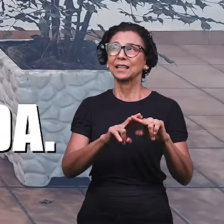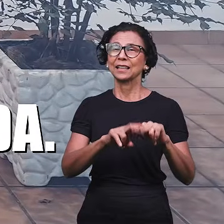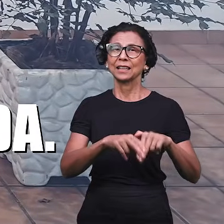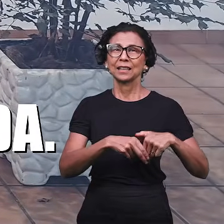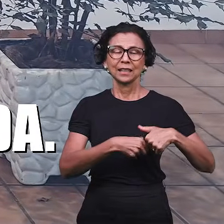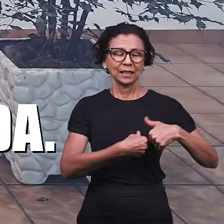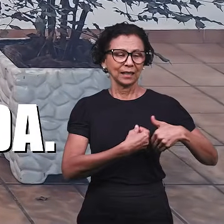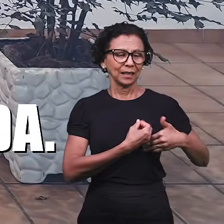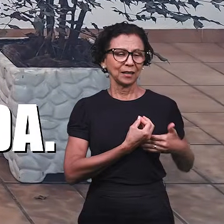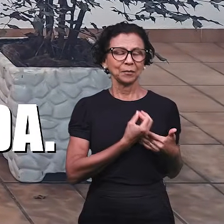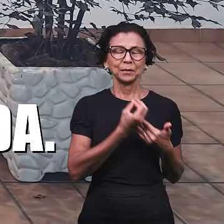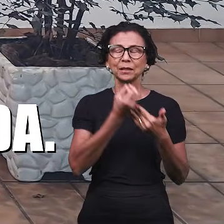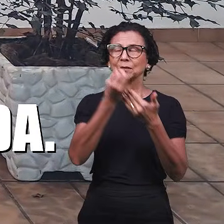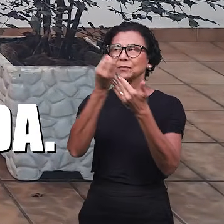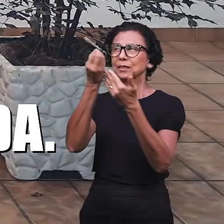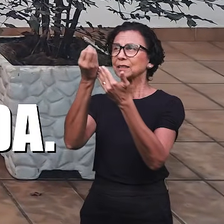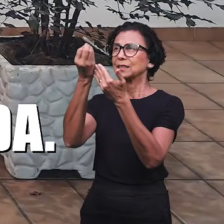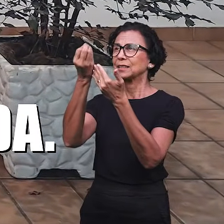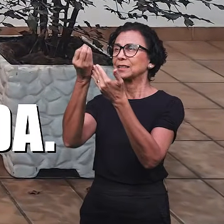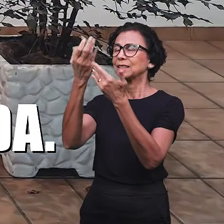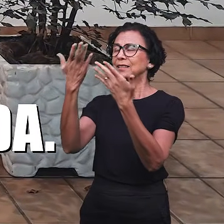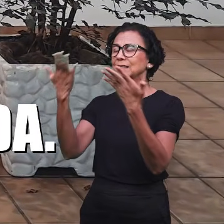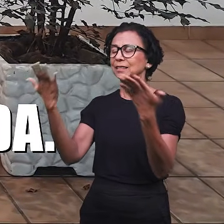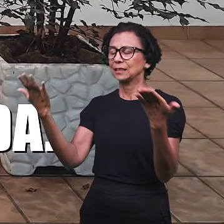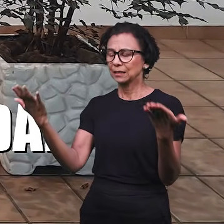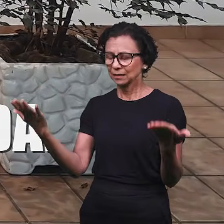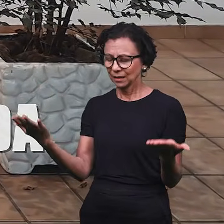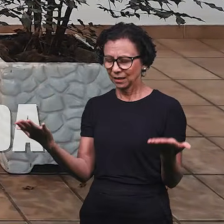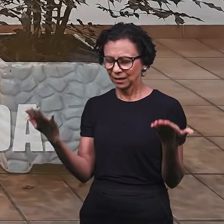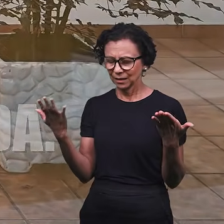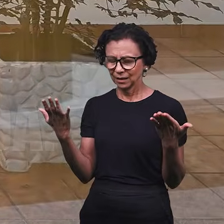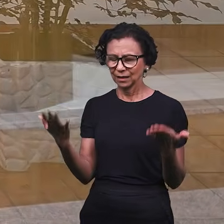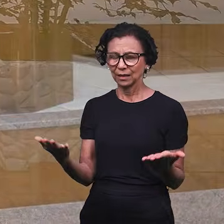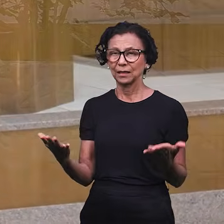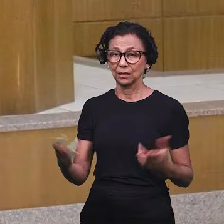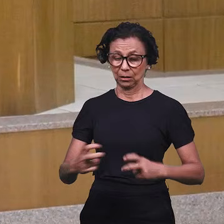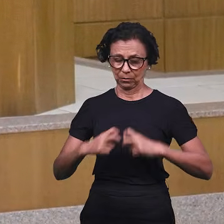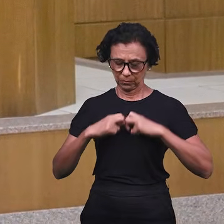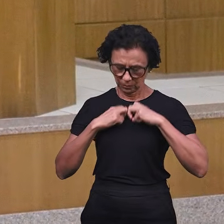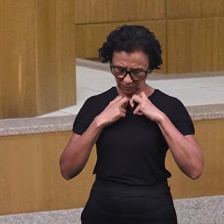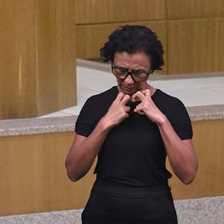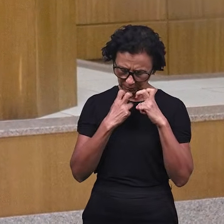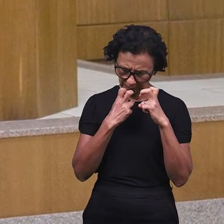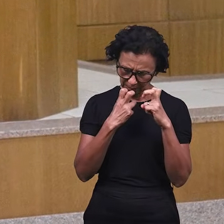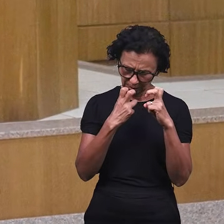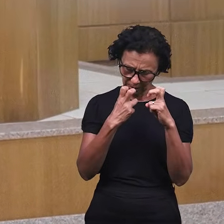oferecer a minha vida. Vou